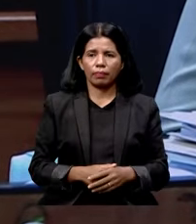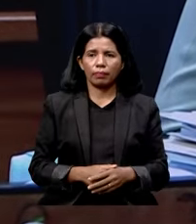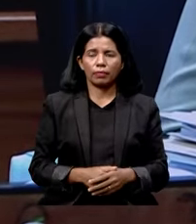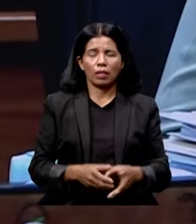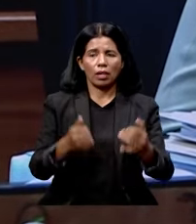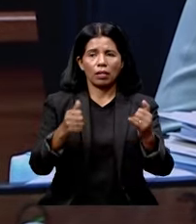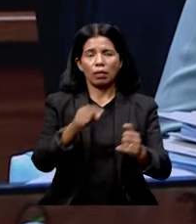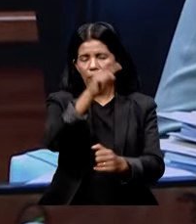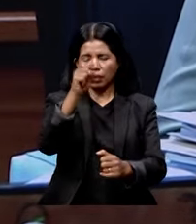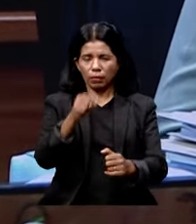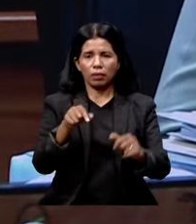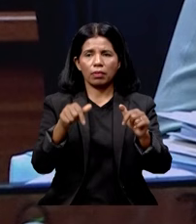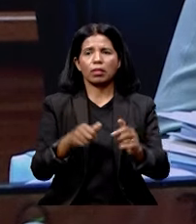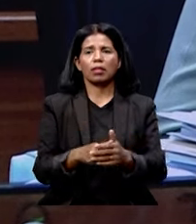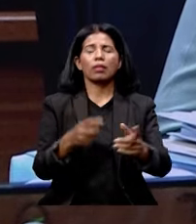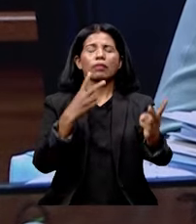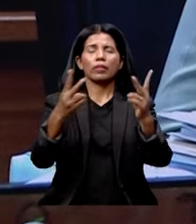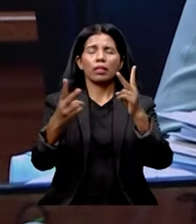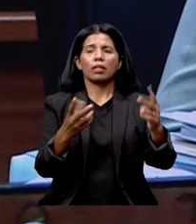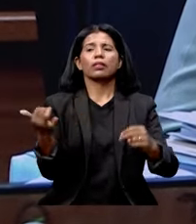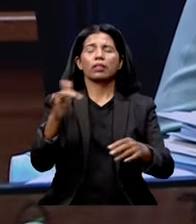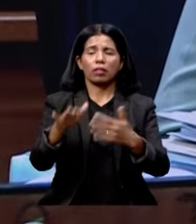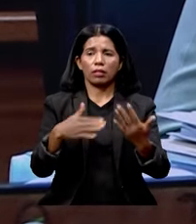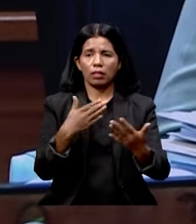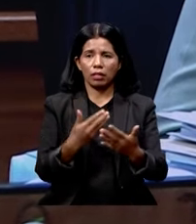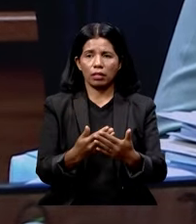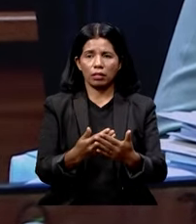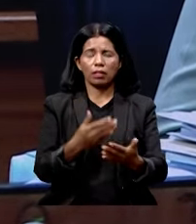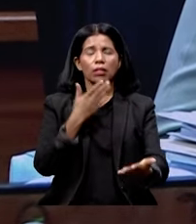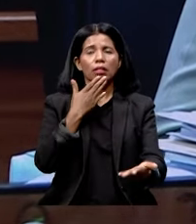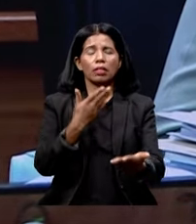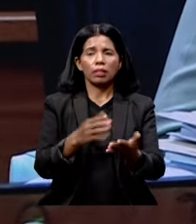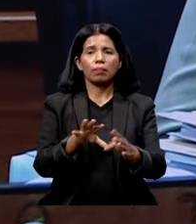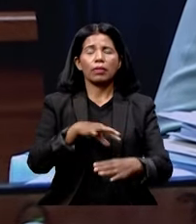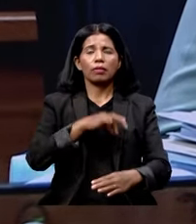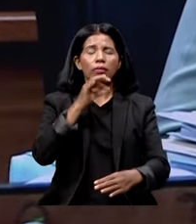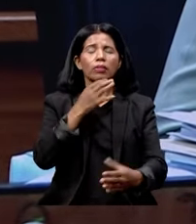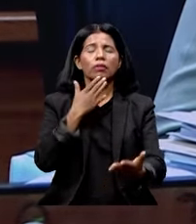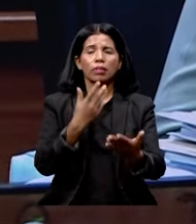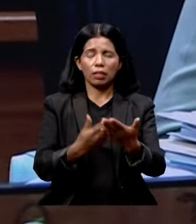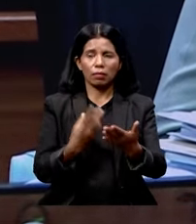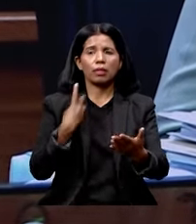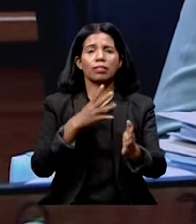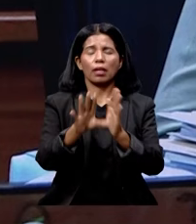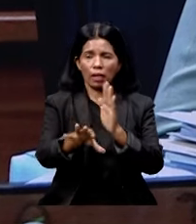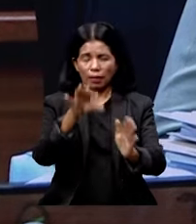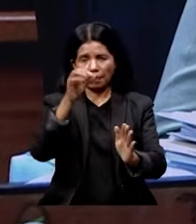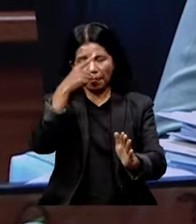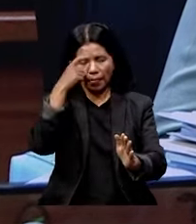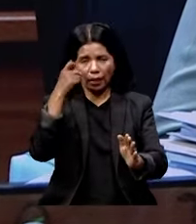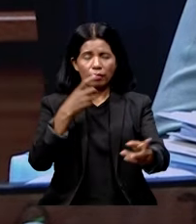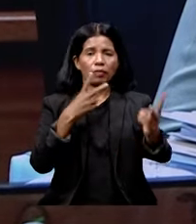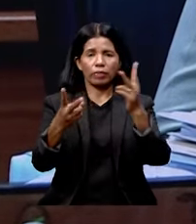Agora pergunta mané, viagem sirané, sa benefício mak itahetan, tamba, viagem